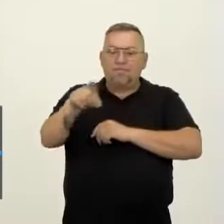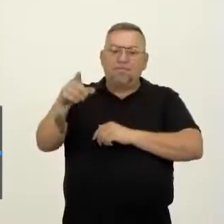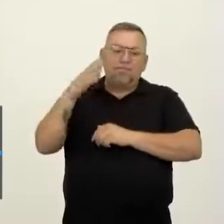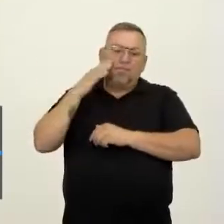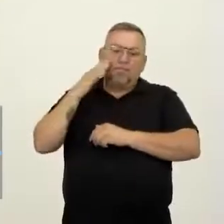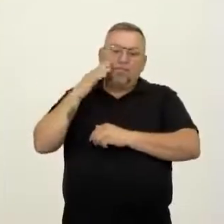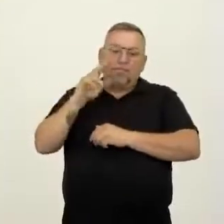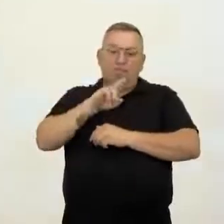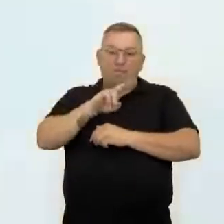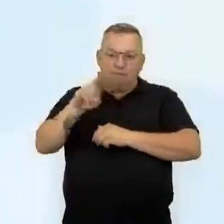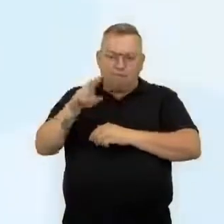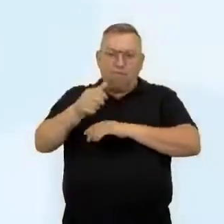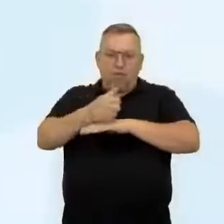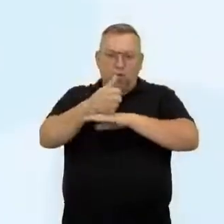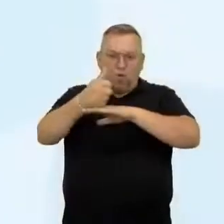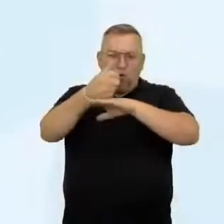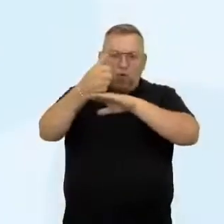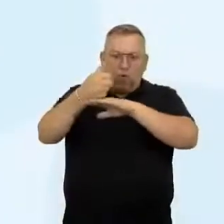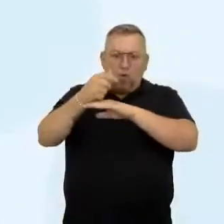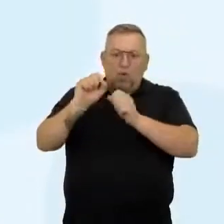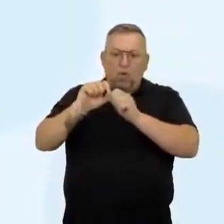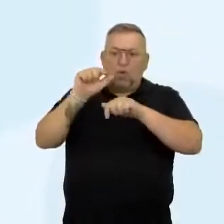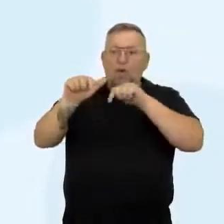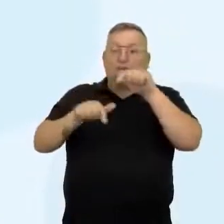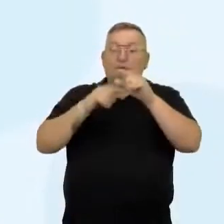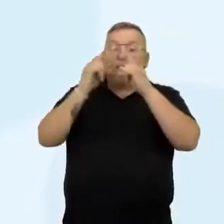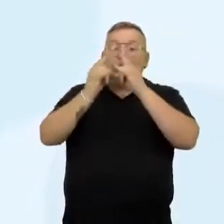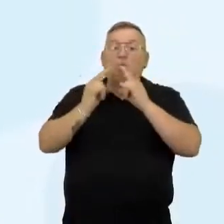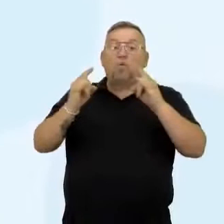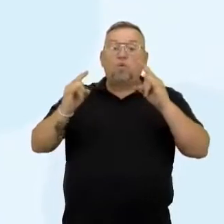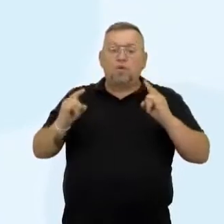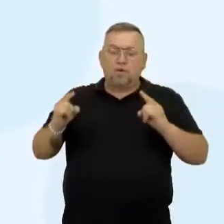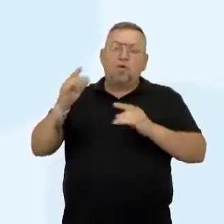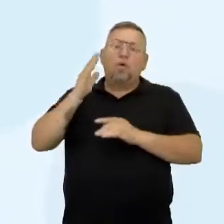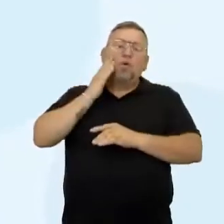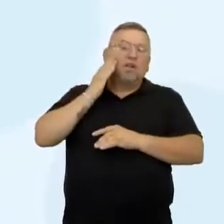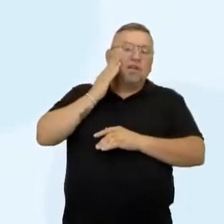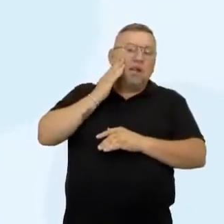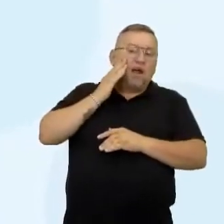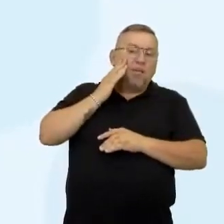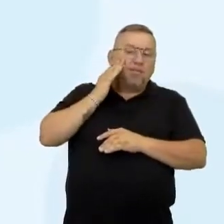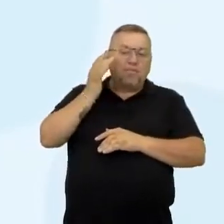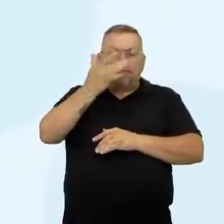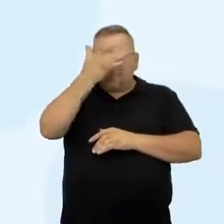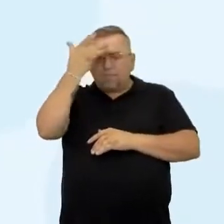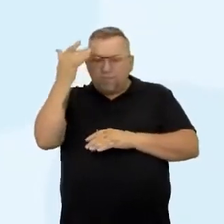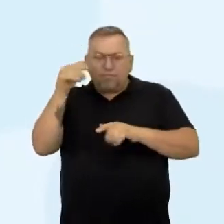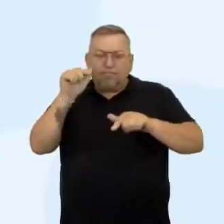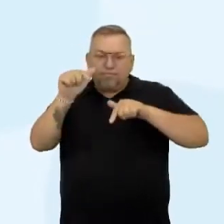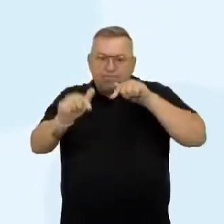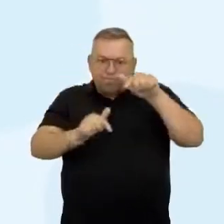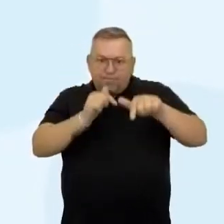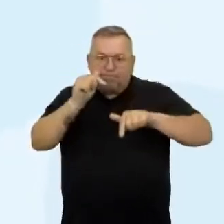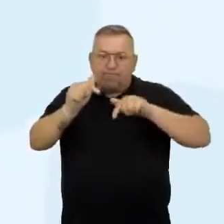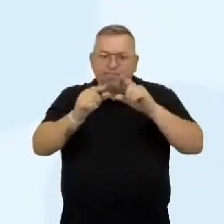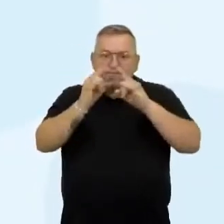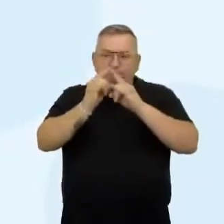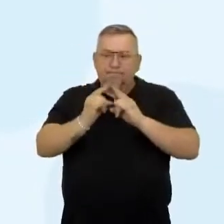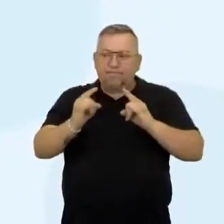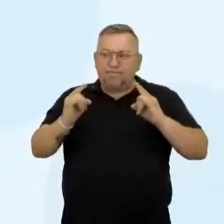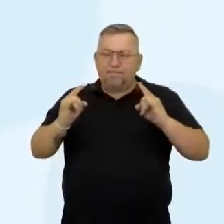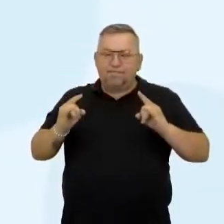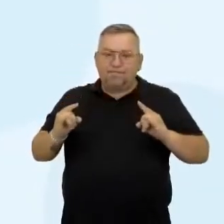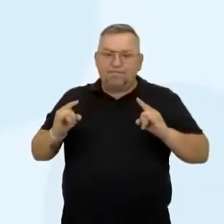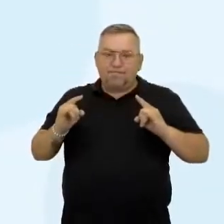o nome dos profissionais que fazem parte do circo? Você conhece as pessoas que trabalham no circo? Pensa